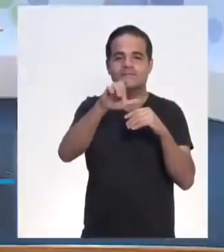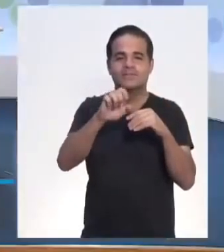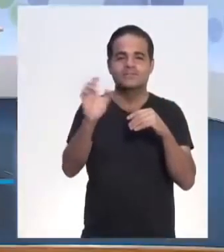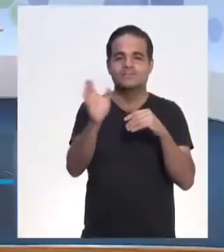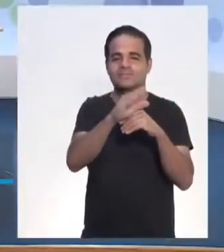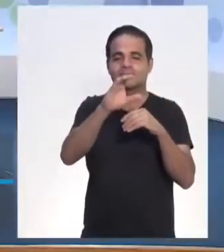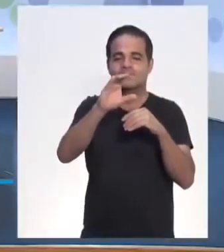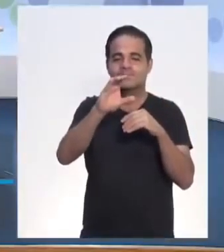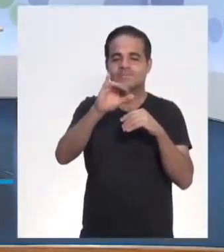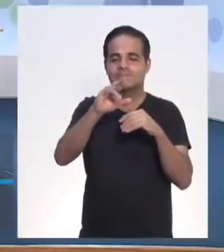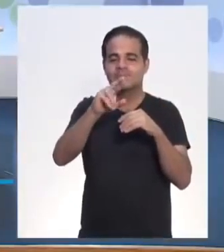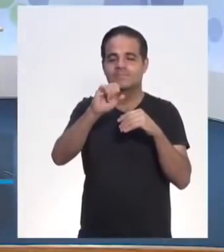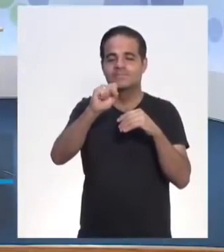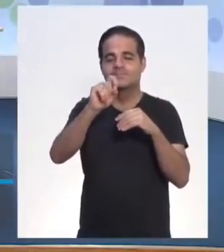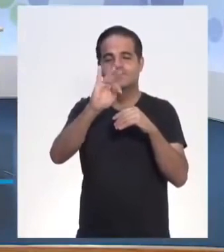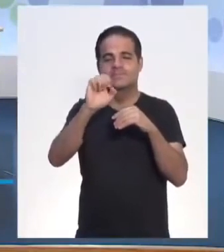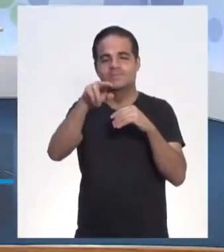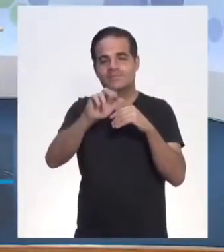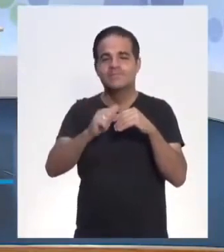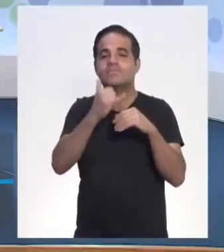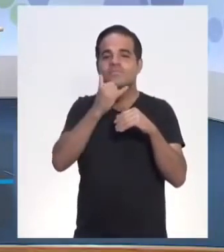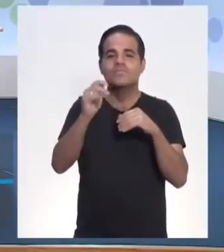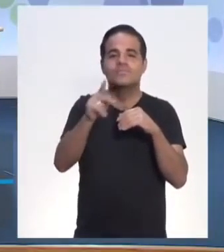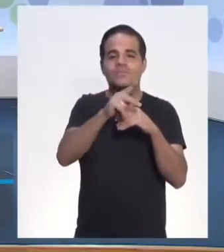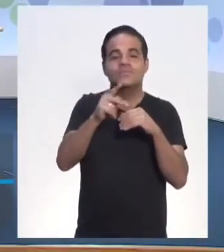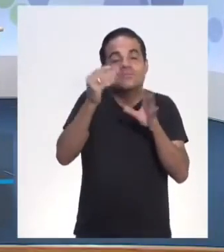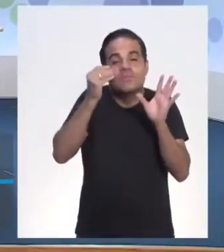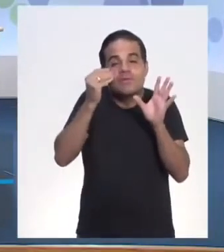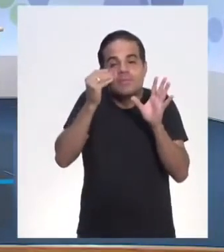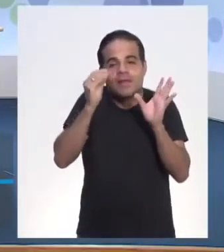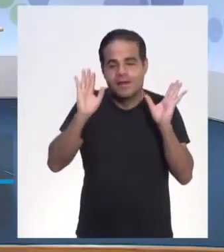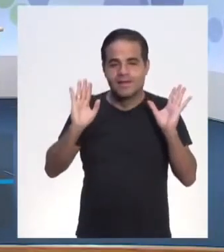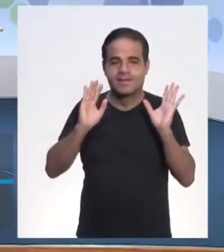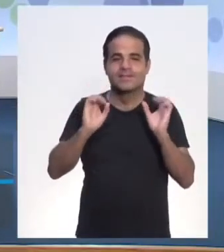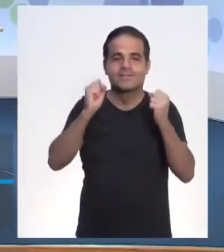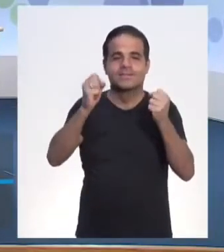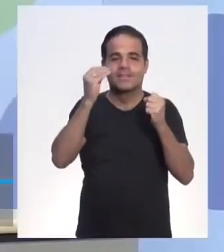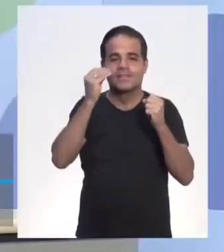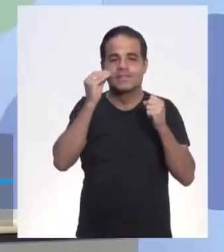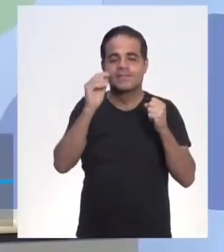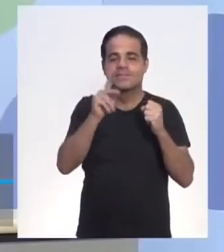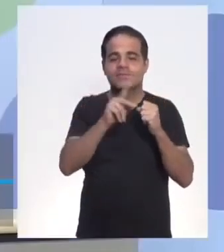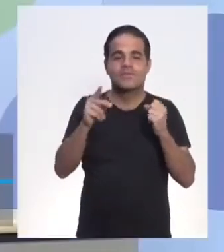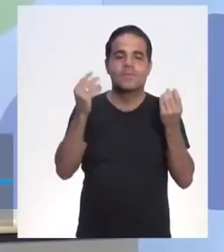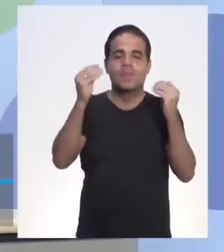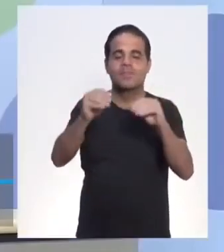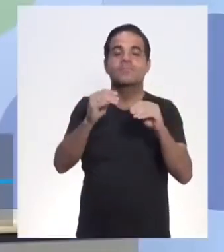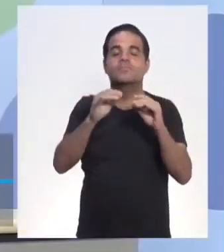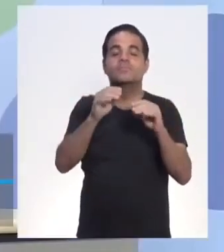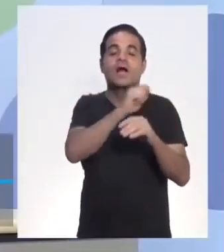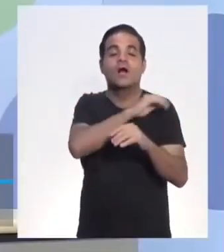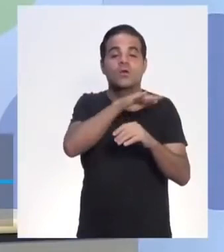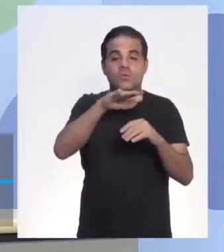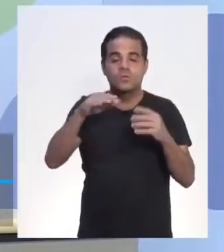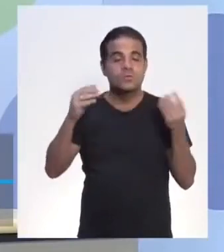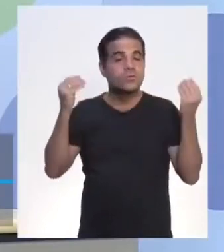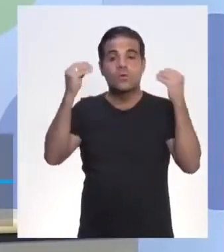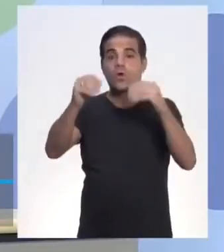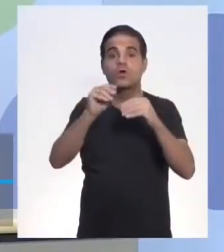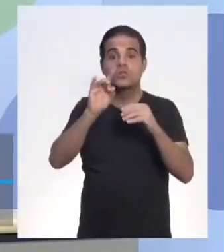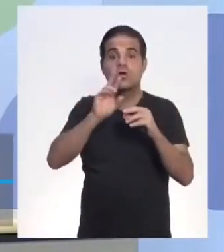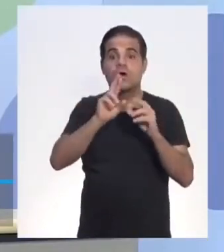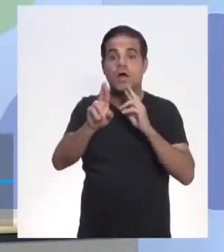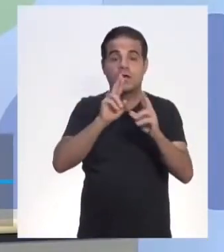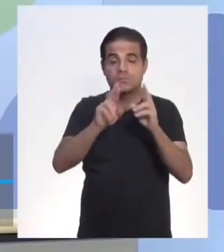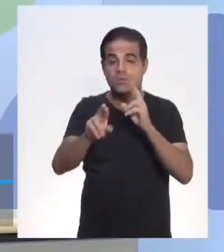tá se não for isso é bem parecido Professora desculpa mesmo junto que eu tentei ela colocou o seguinte alunos não coloque em apenas